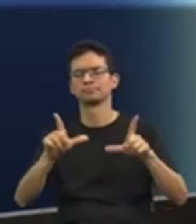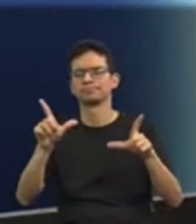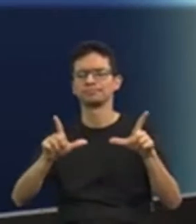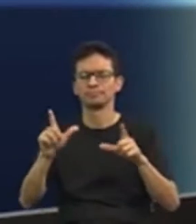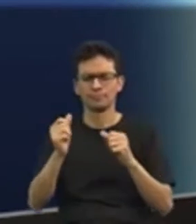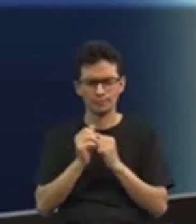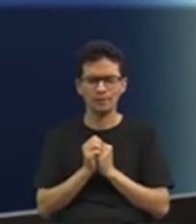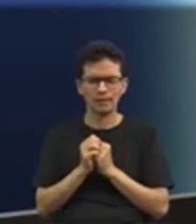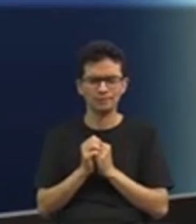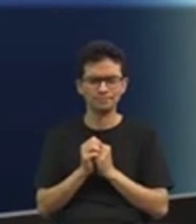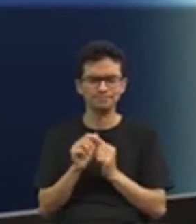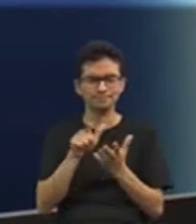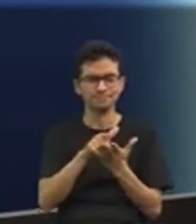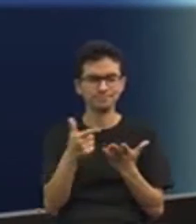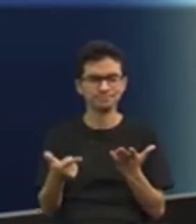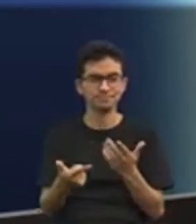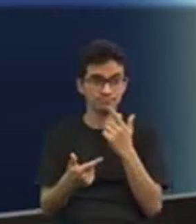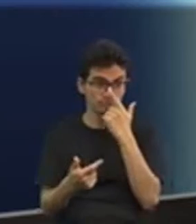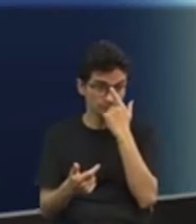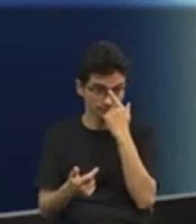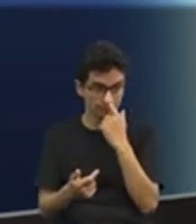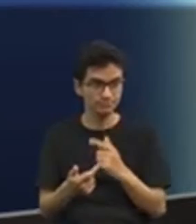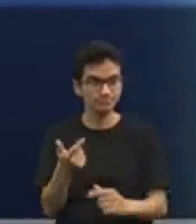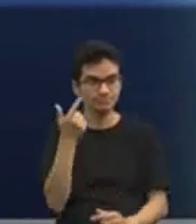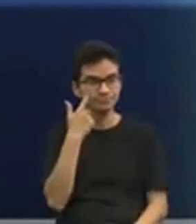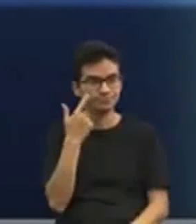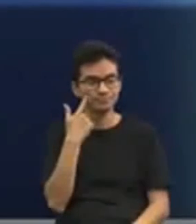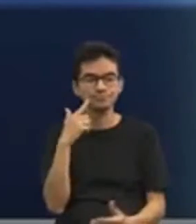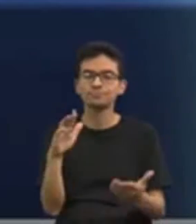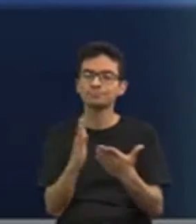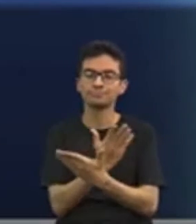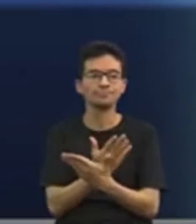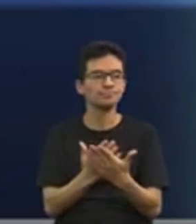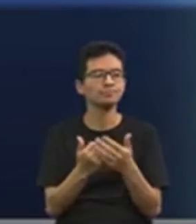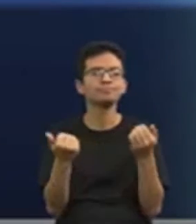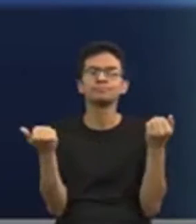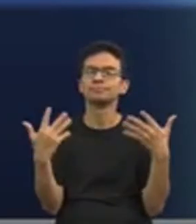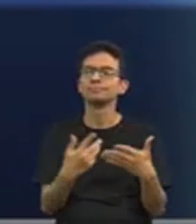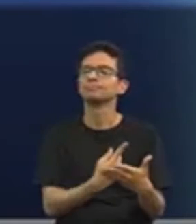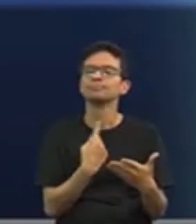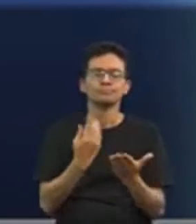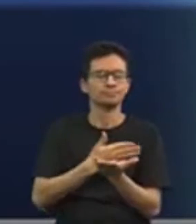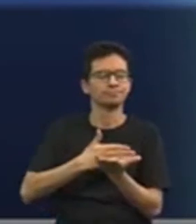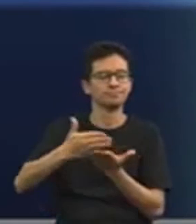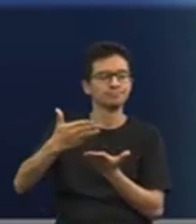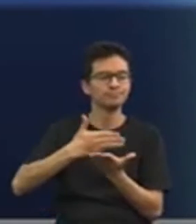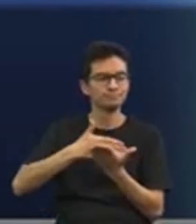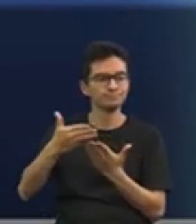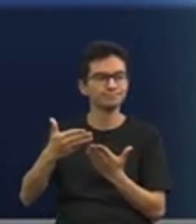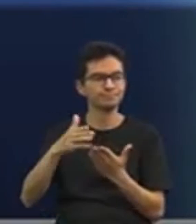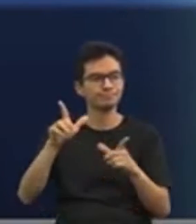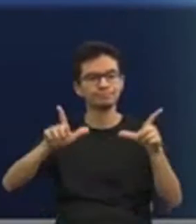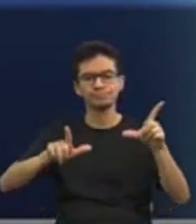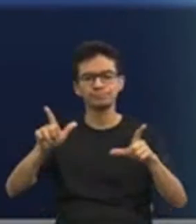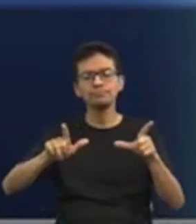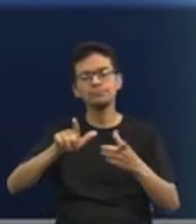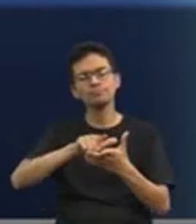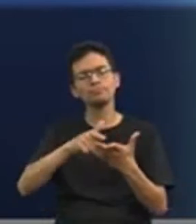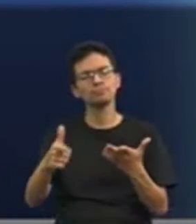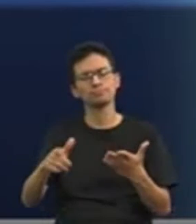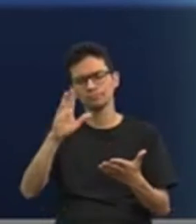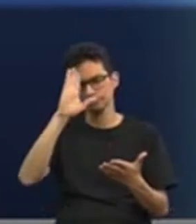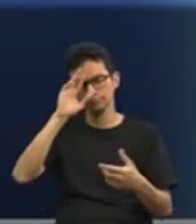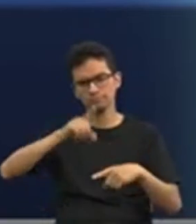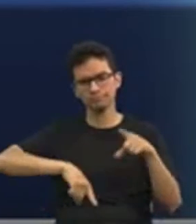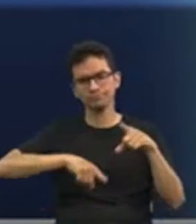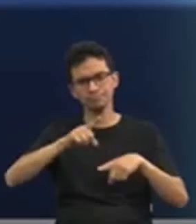pegar um ponto algumas coisas aqui para gente chegar na resposta que você quer ele coloca assim para a gente só no comecinho o telejornalismo os